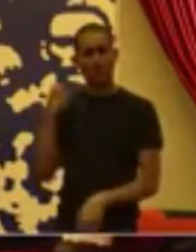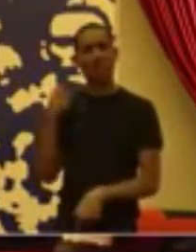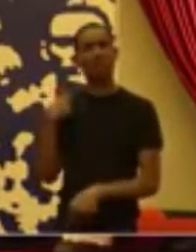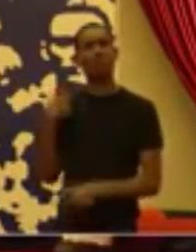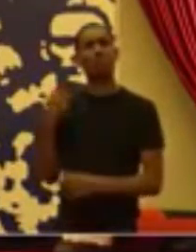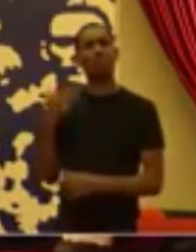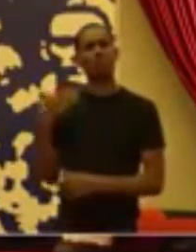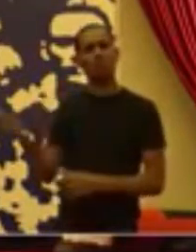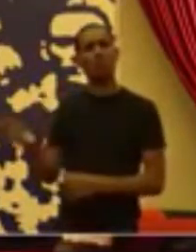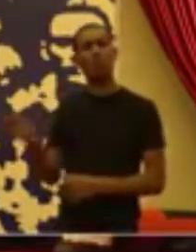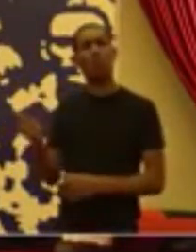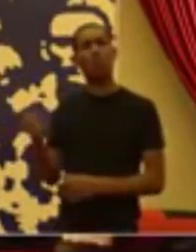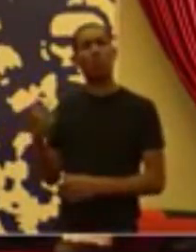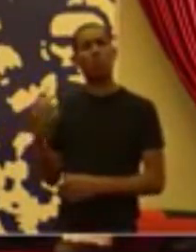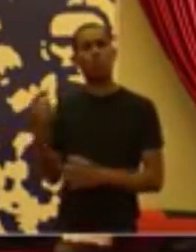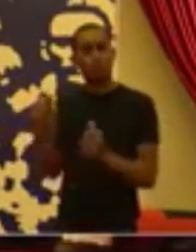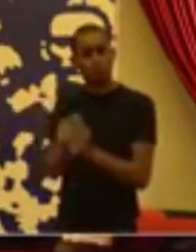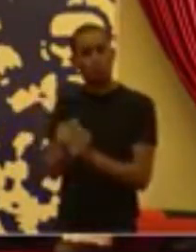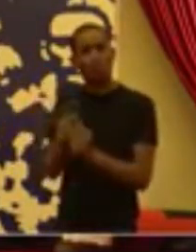país.